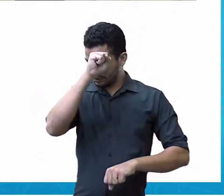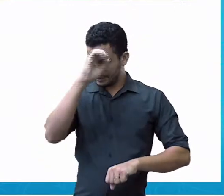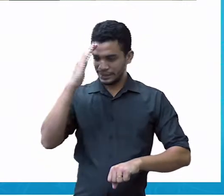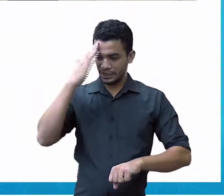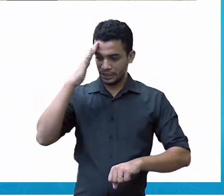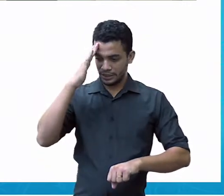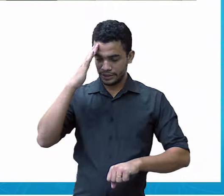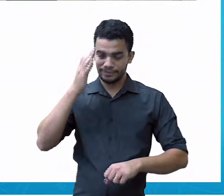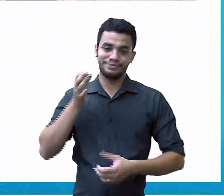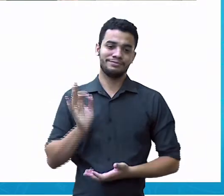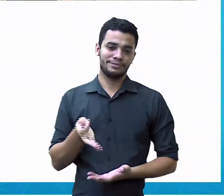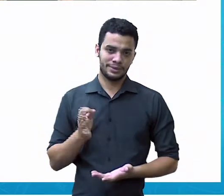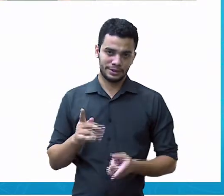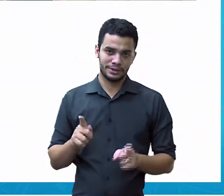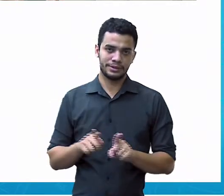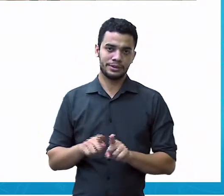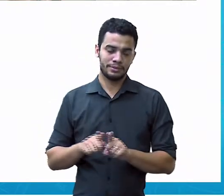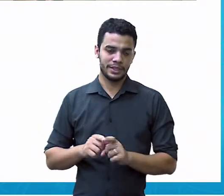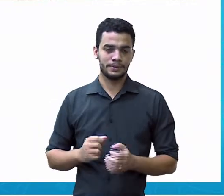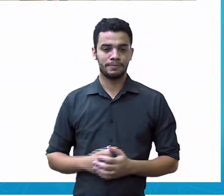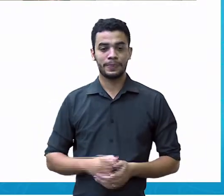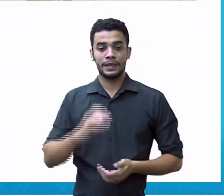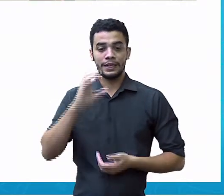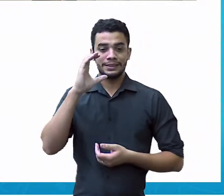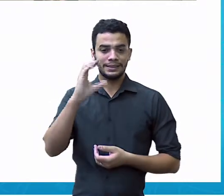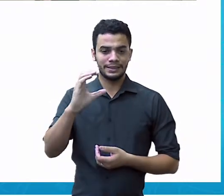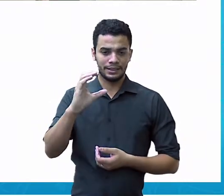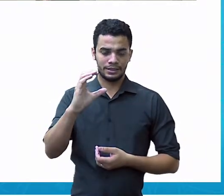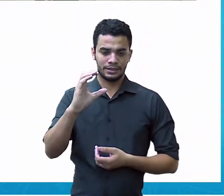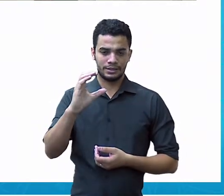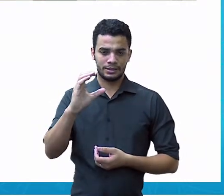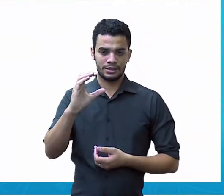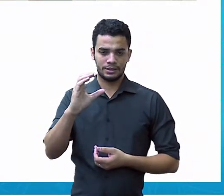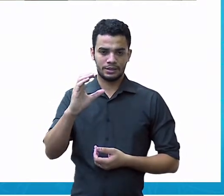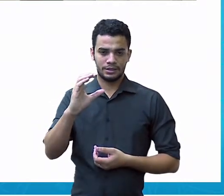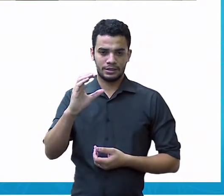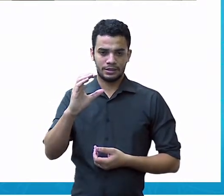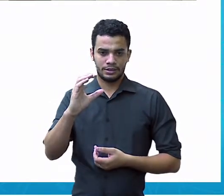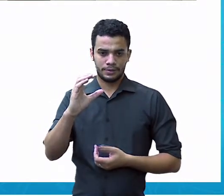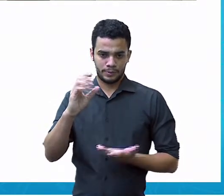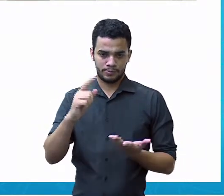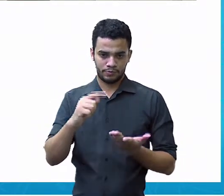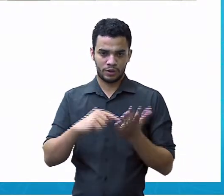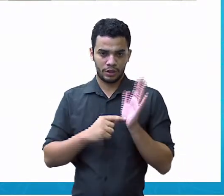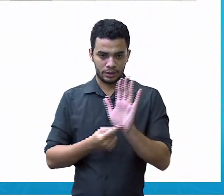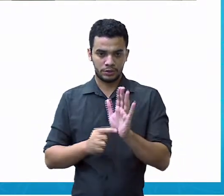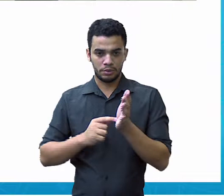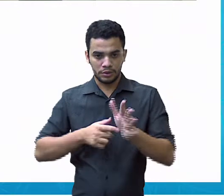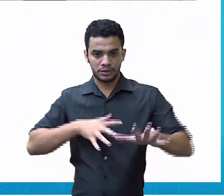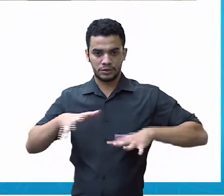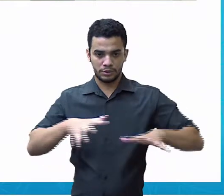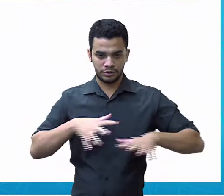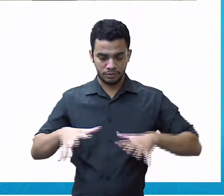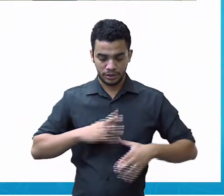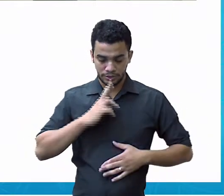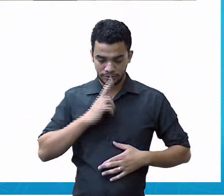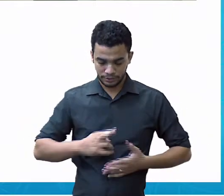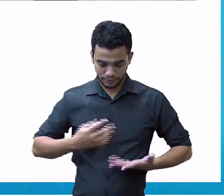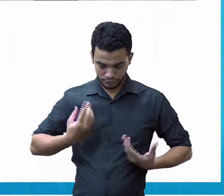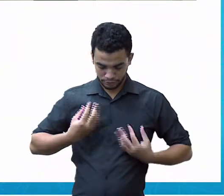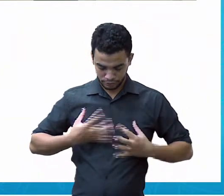ou constatações? Também. Transportar nutrientes e oxigênio para o